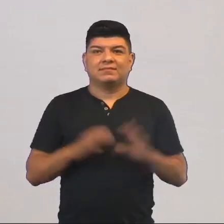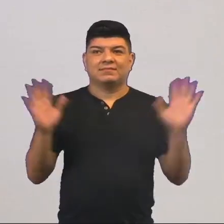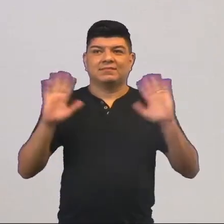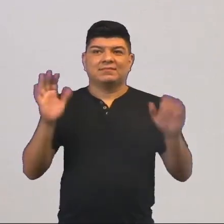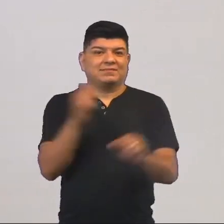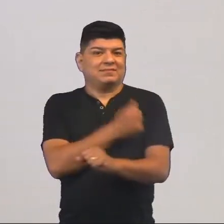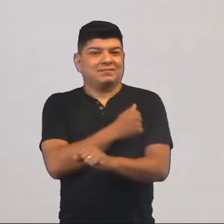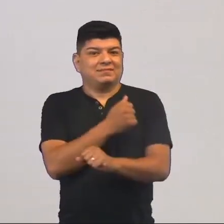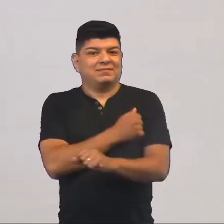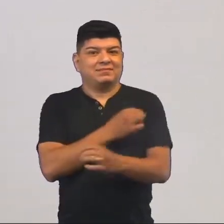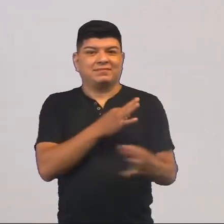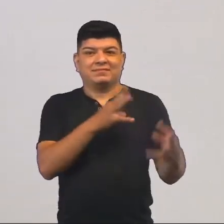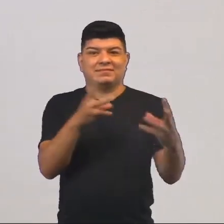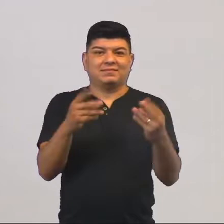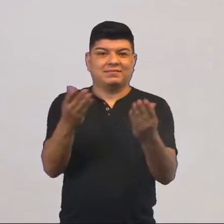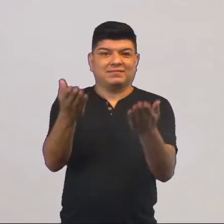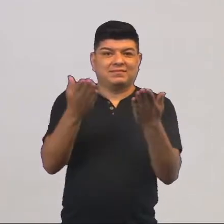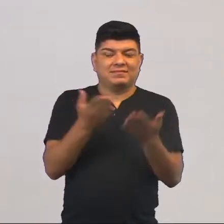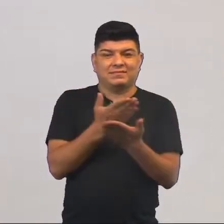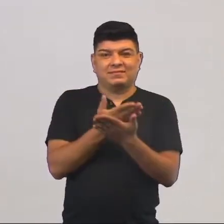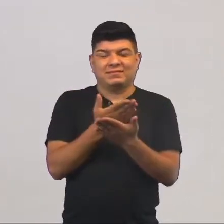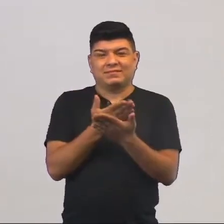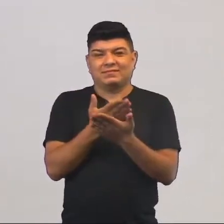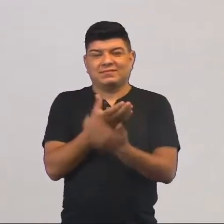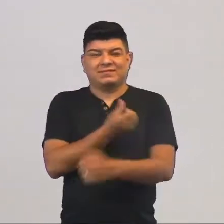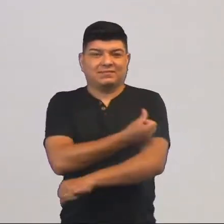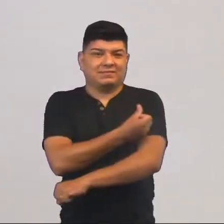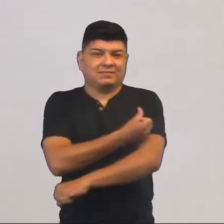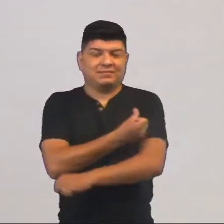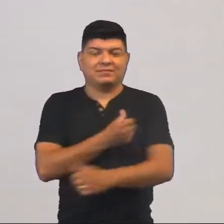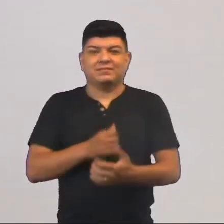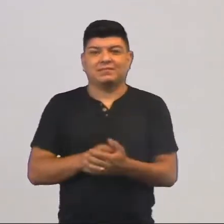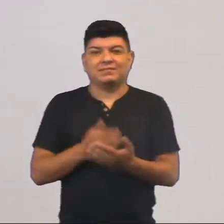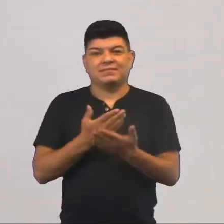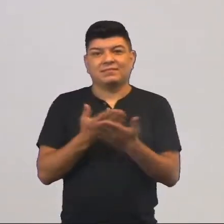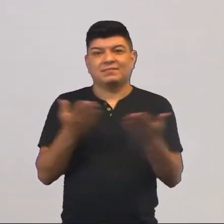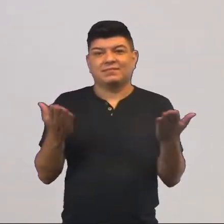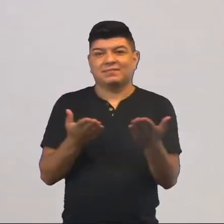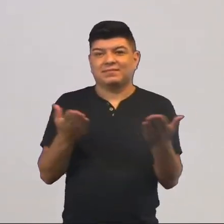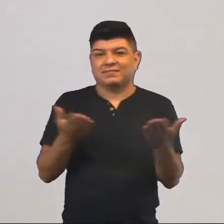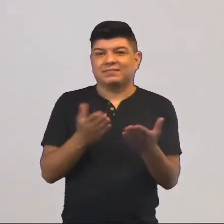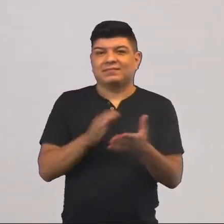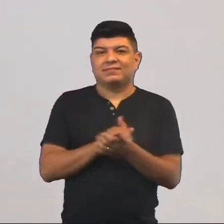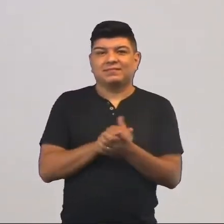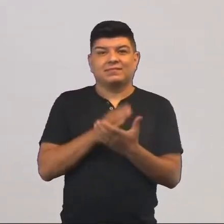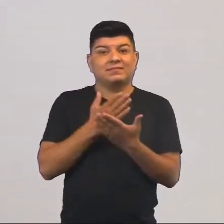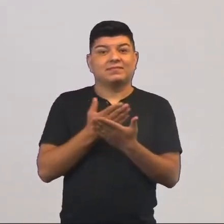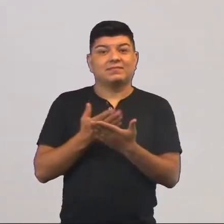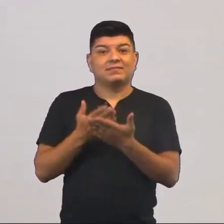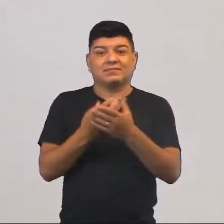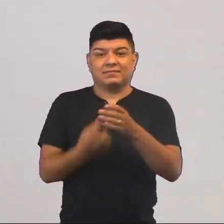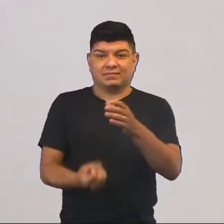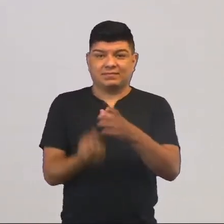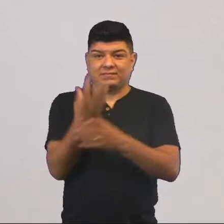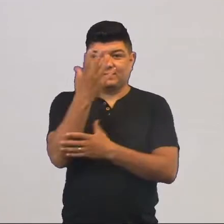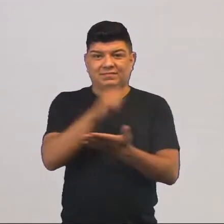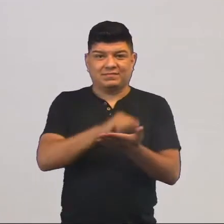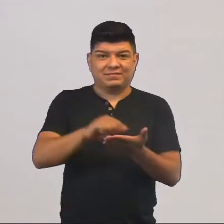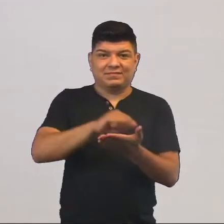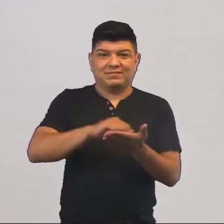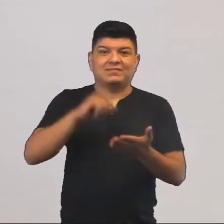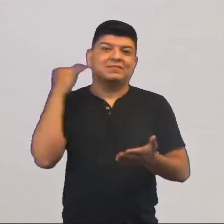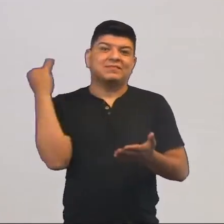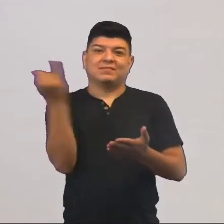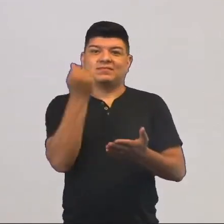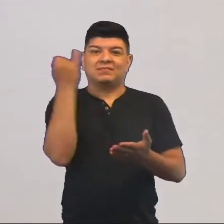Olá, alunas e alunos, bem-vindos a mais uma aula do sexto ano. Na aula de hoje, vamos estudar a invenção da escrita e sua